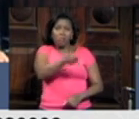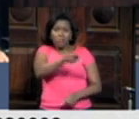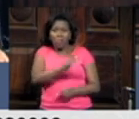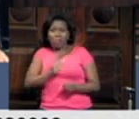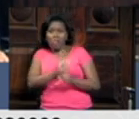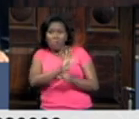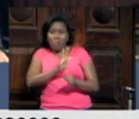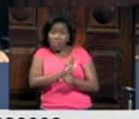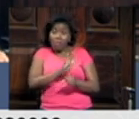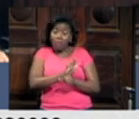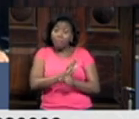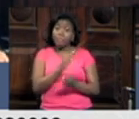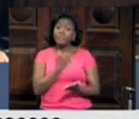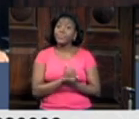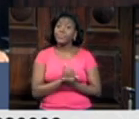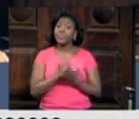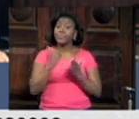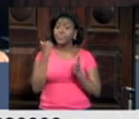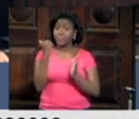Além do mais,